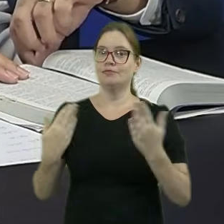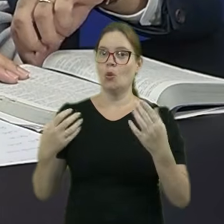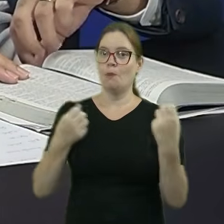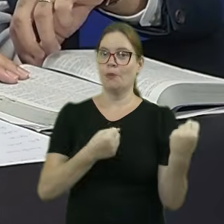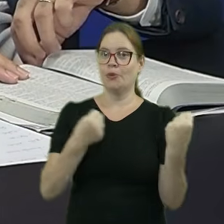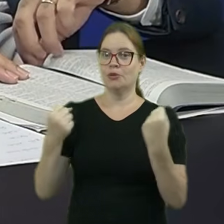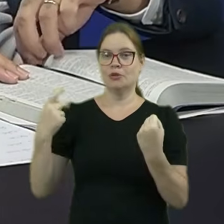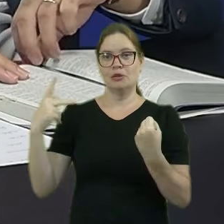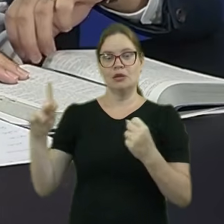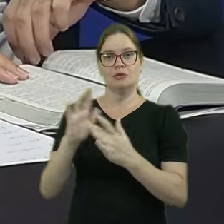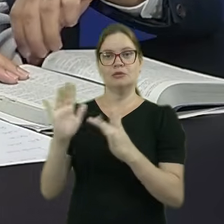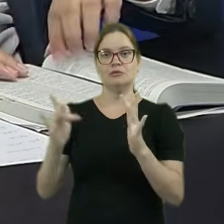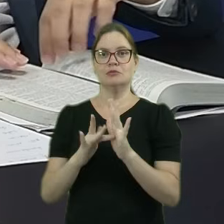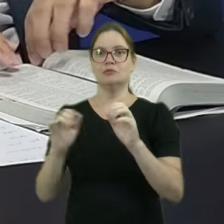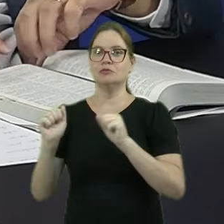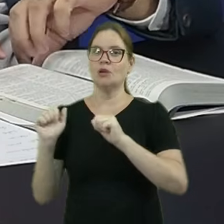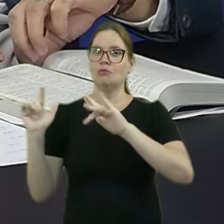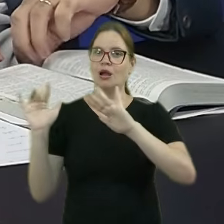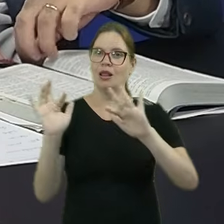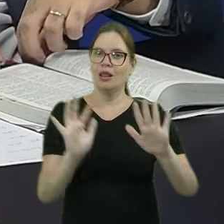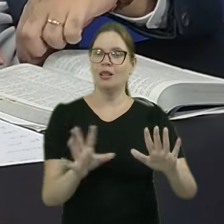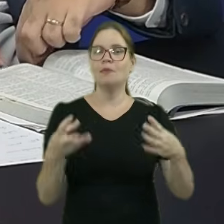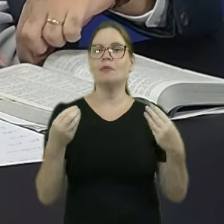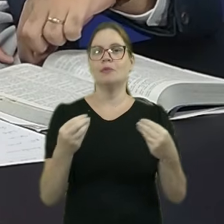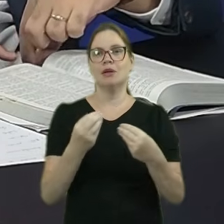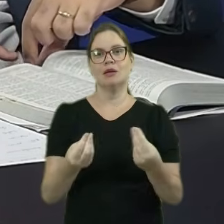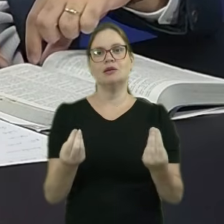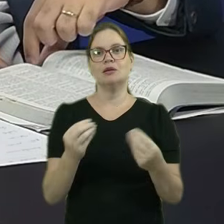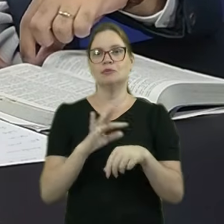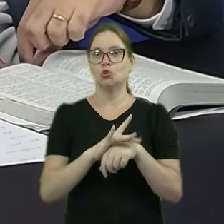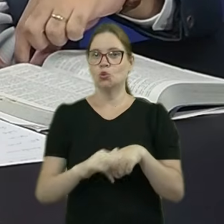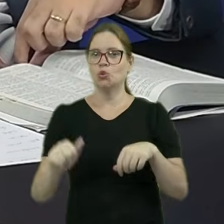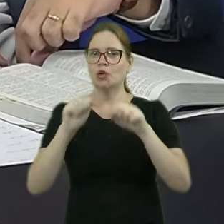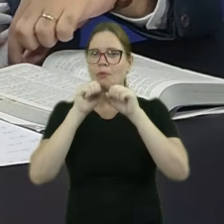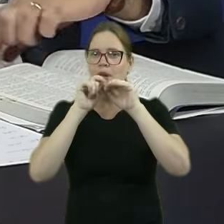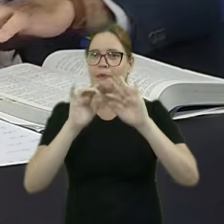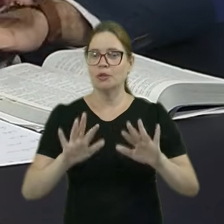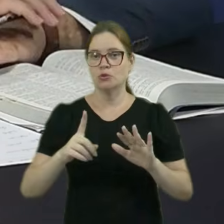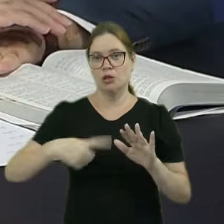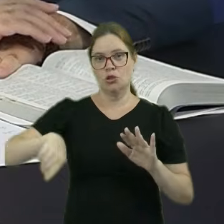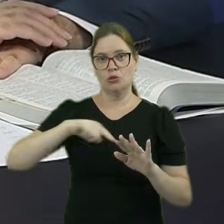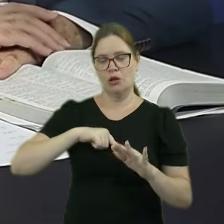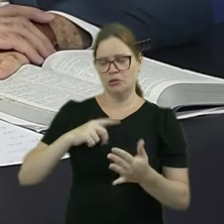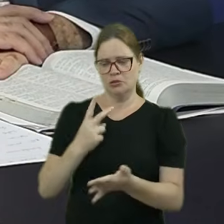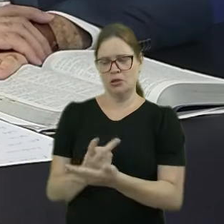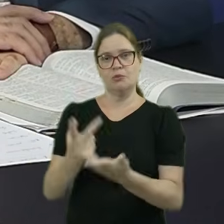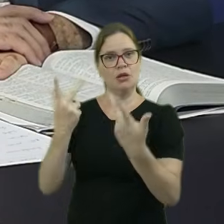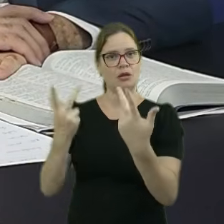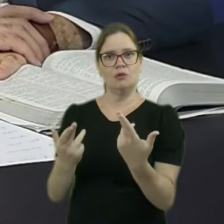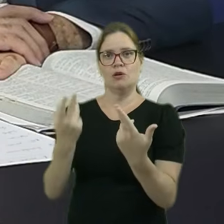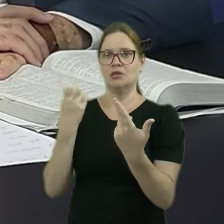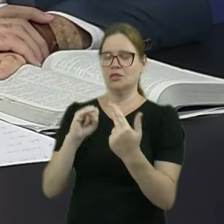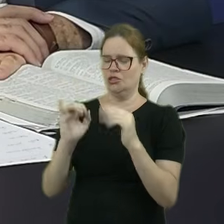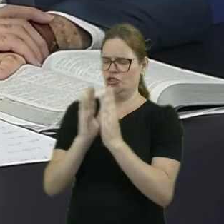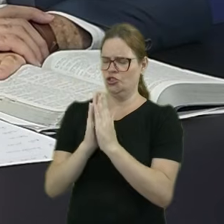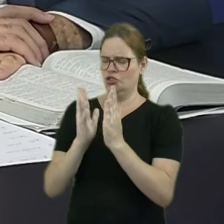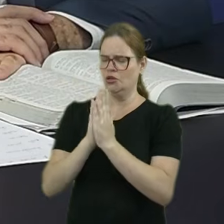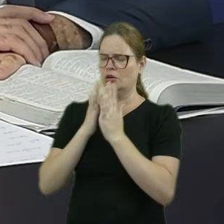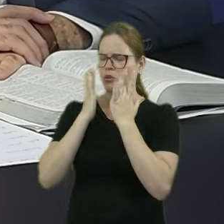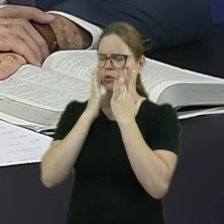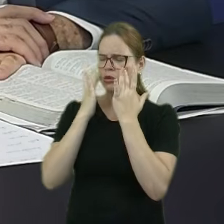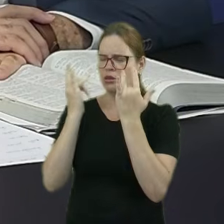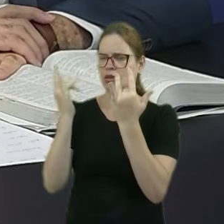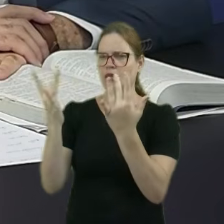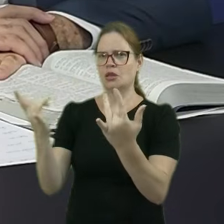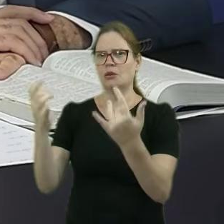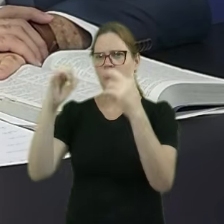virtude, Jesus ele está aí para nos abençoar. Toda vez que o buscamos, mas tem que ser com temor